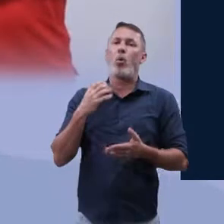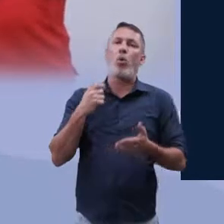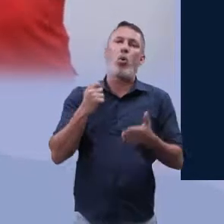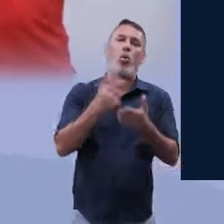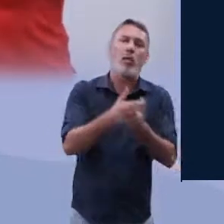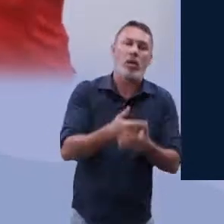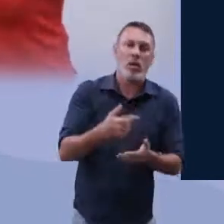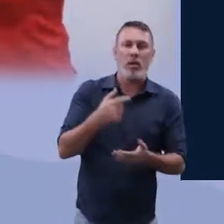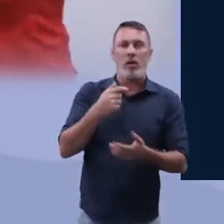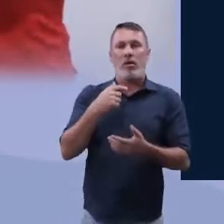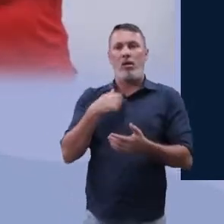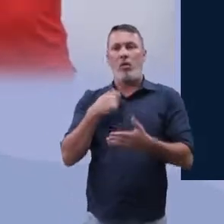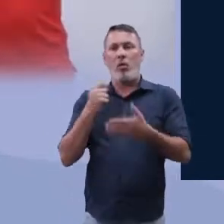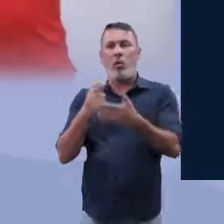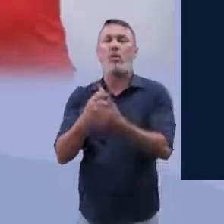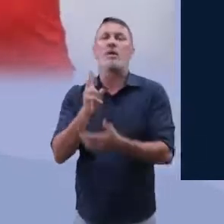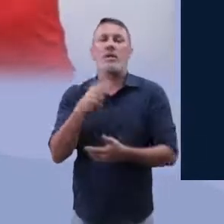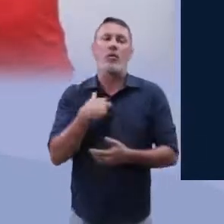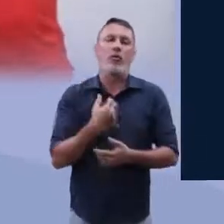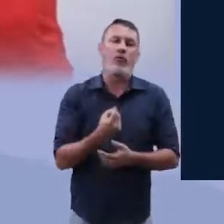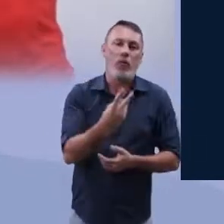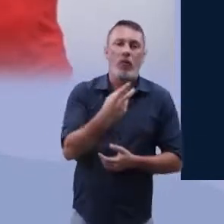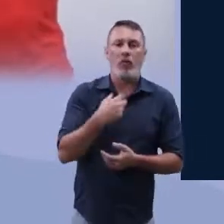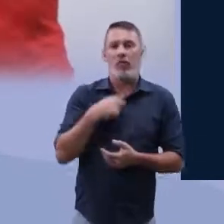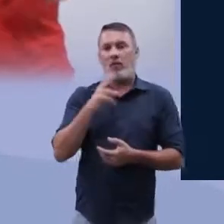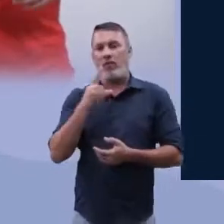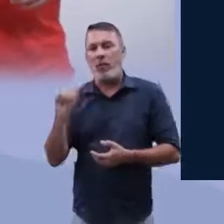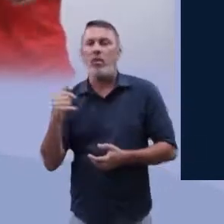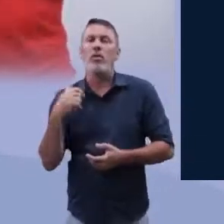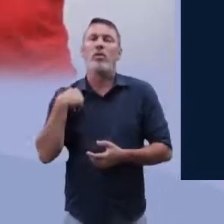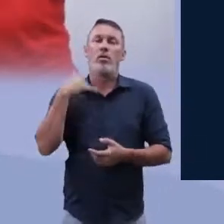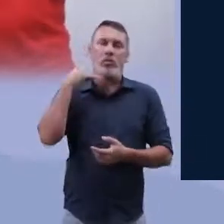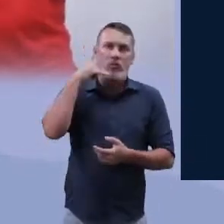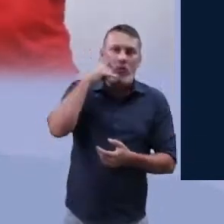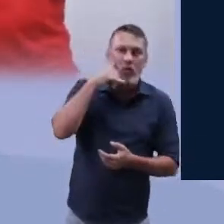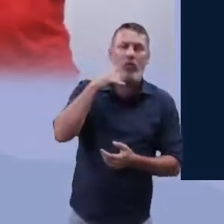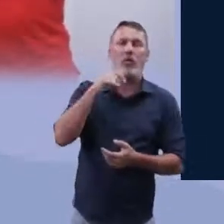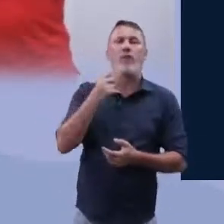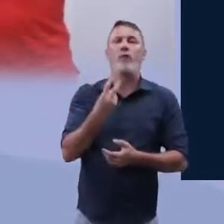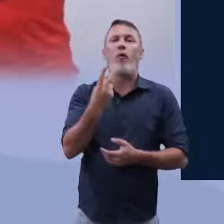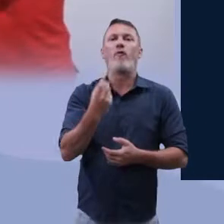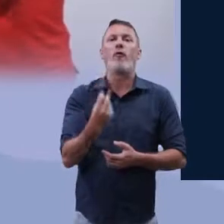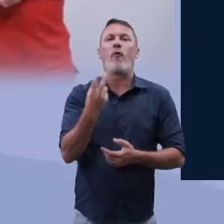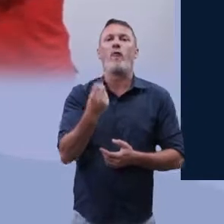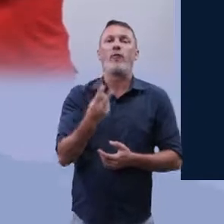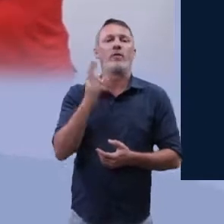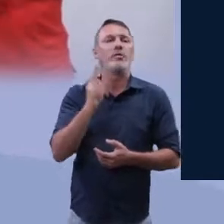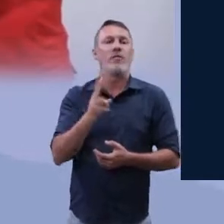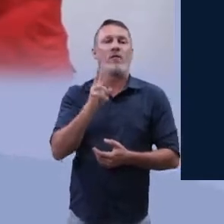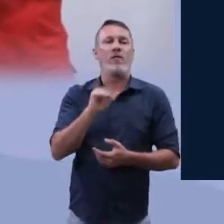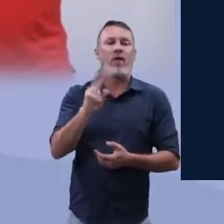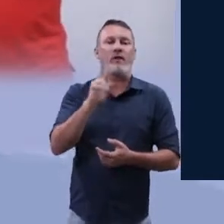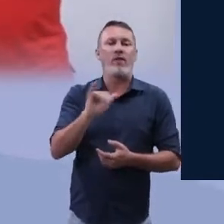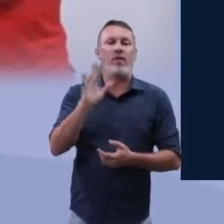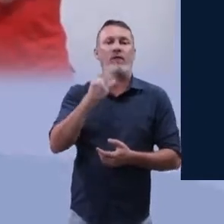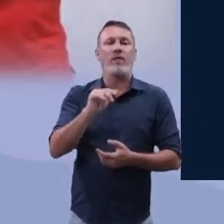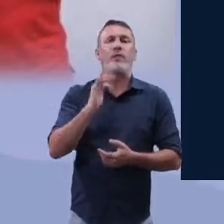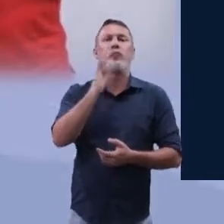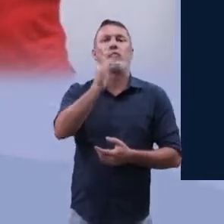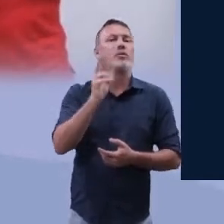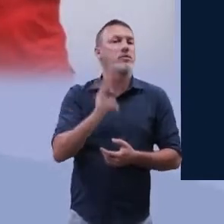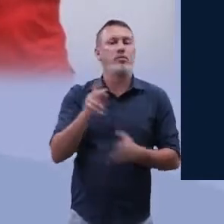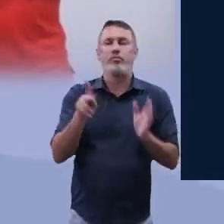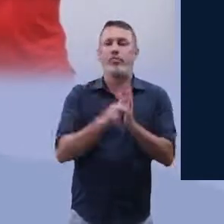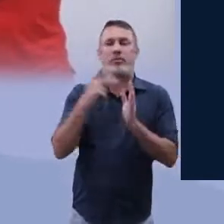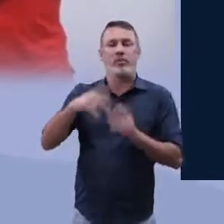falar eu comprarei, eu levarei, eu ligarei, não é? Então a gente tem essa tendência de usar tudo o verbo ir